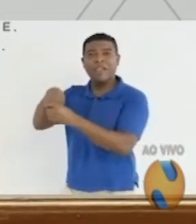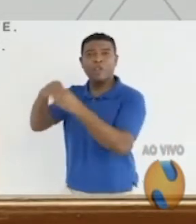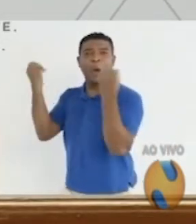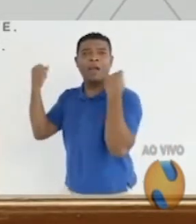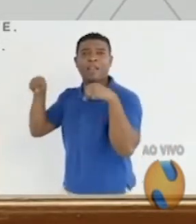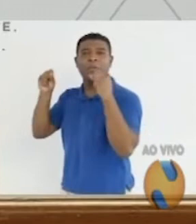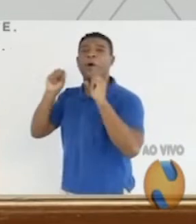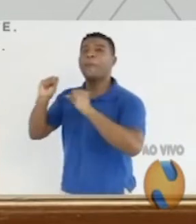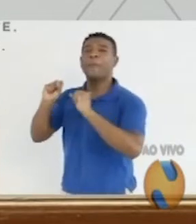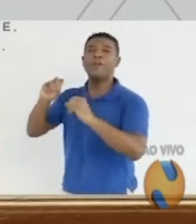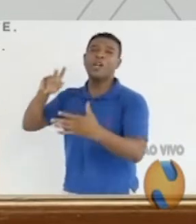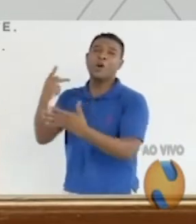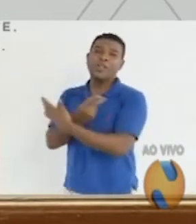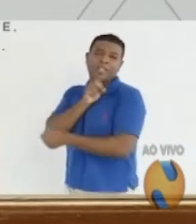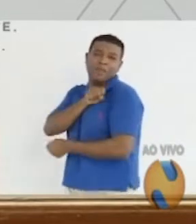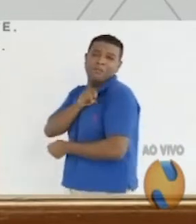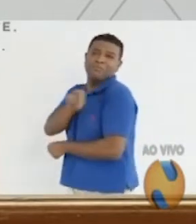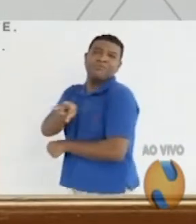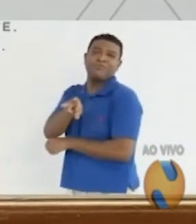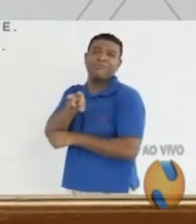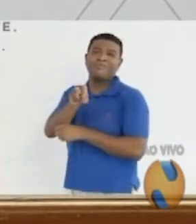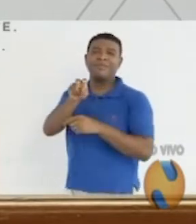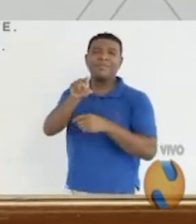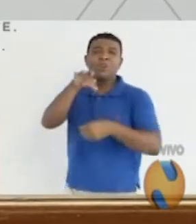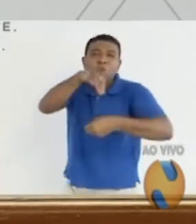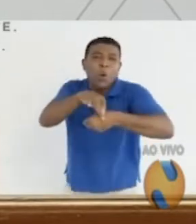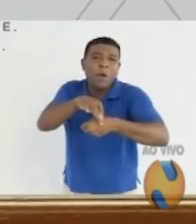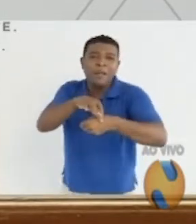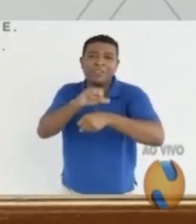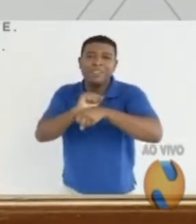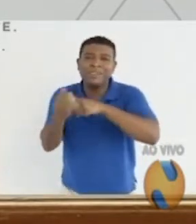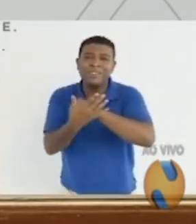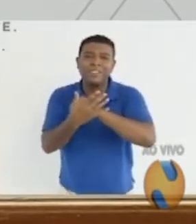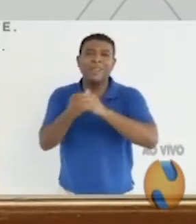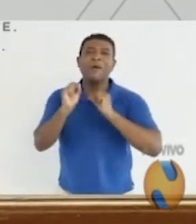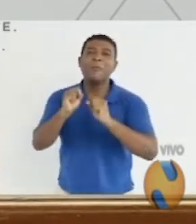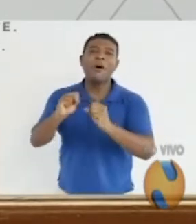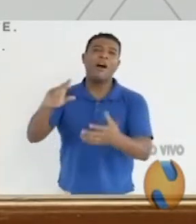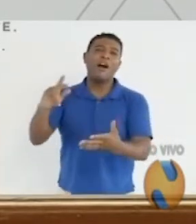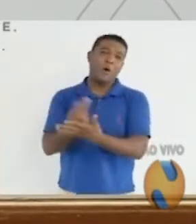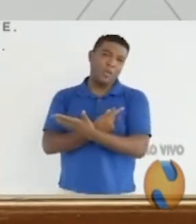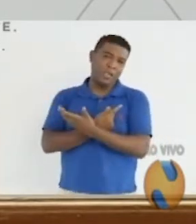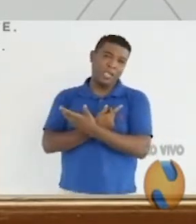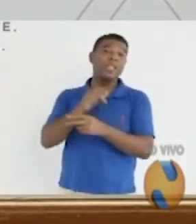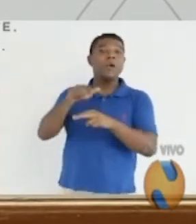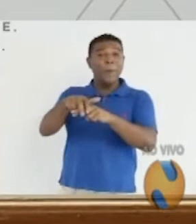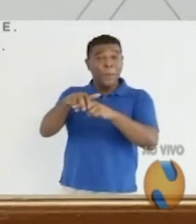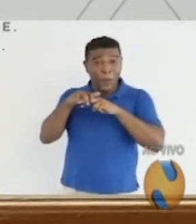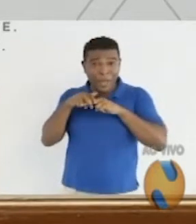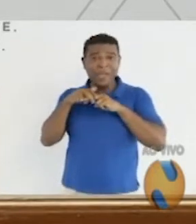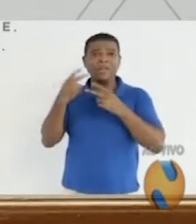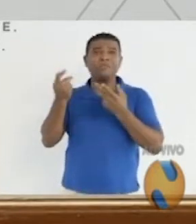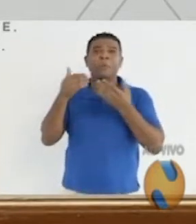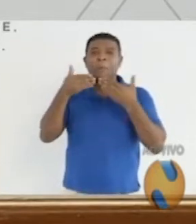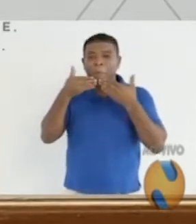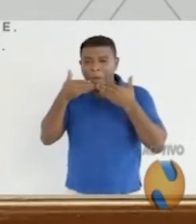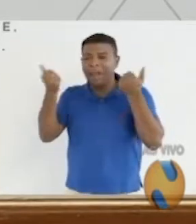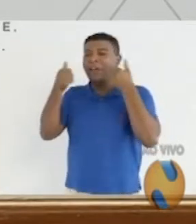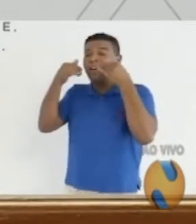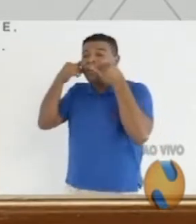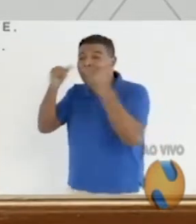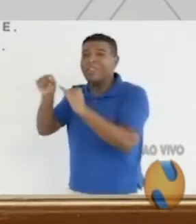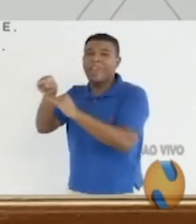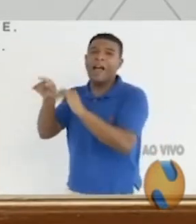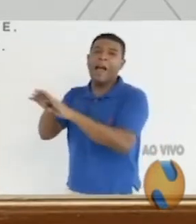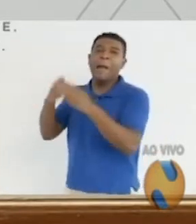temos observado a ansiedade em relação a essas questões da academia, nós estamos atentos,